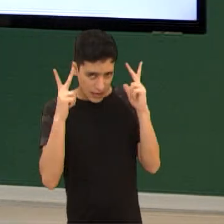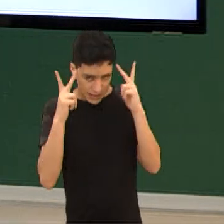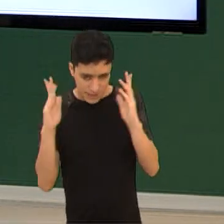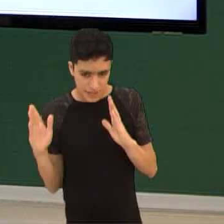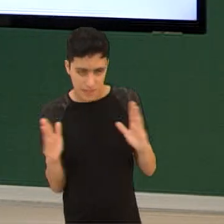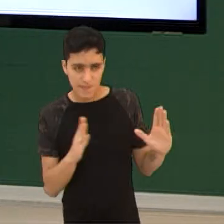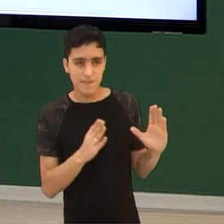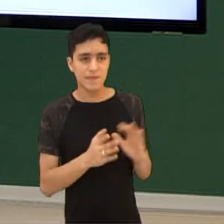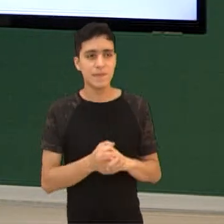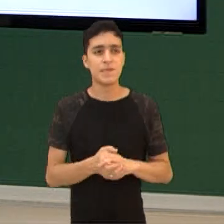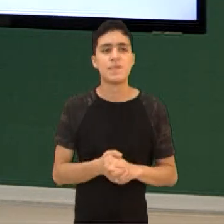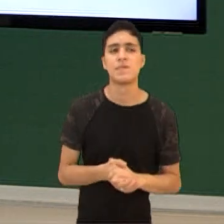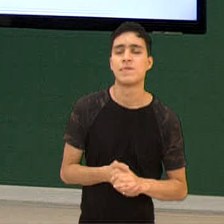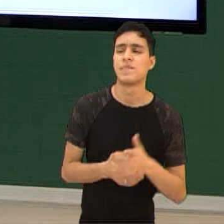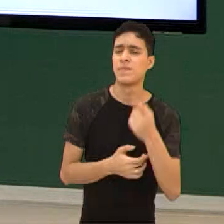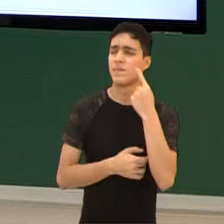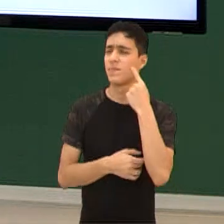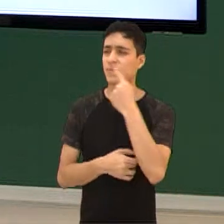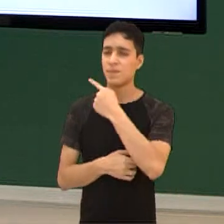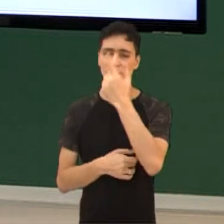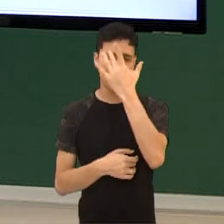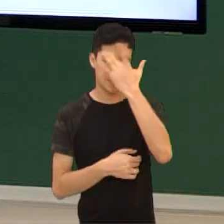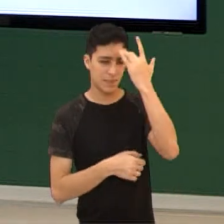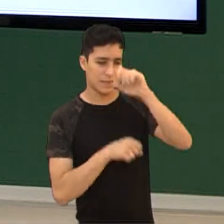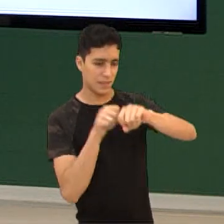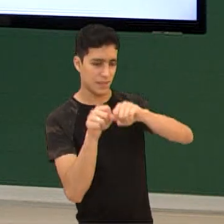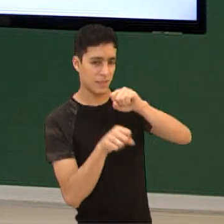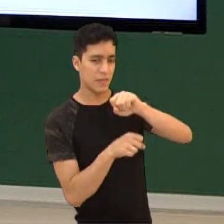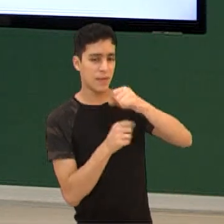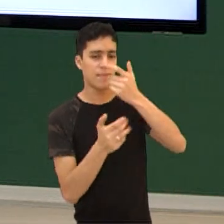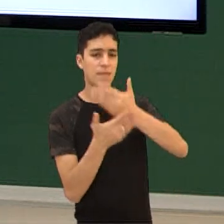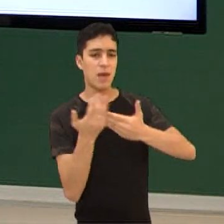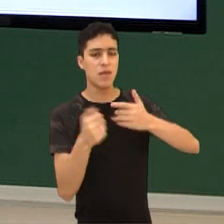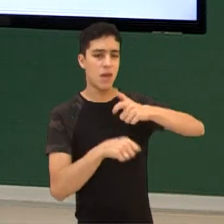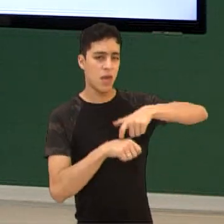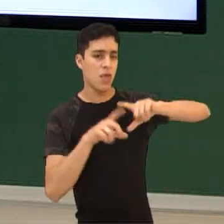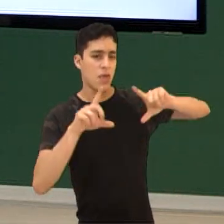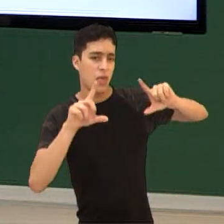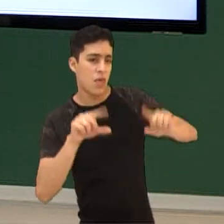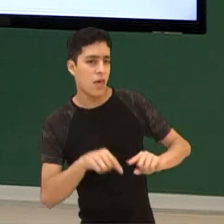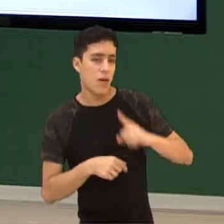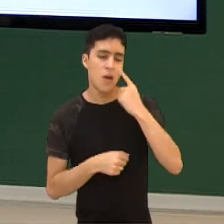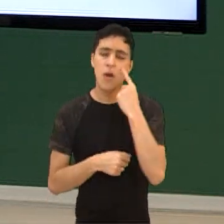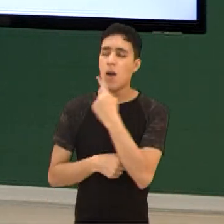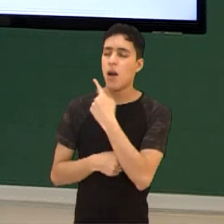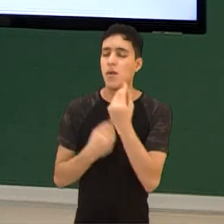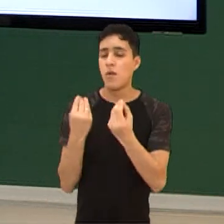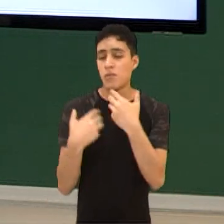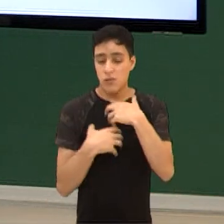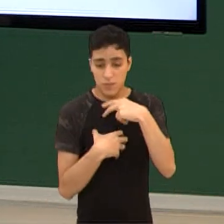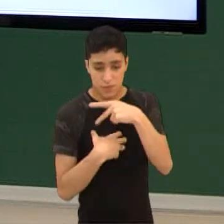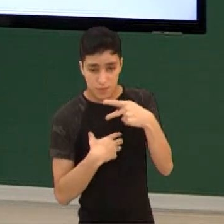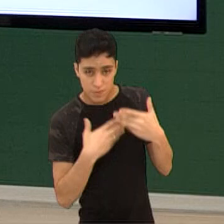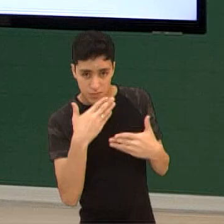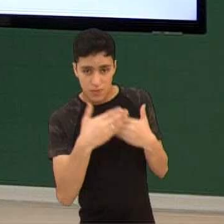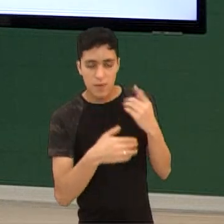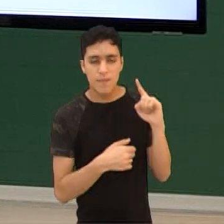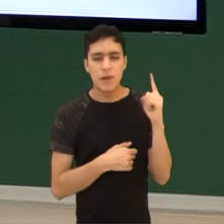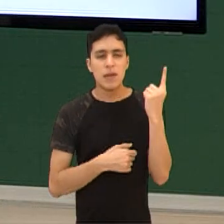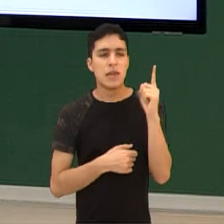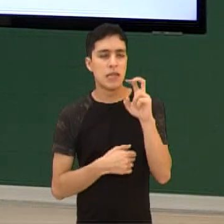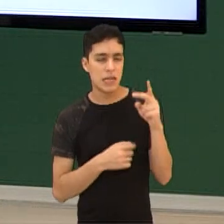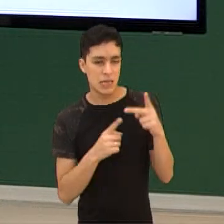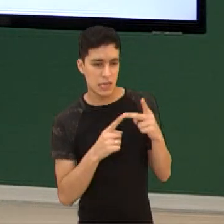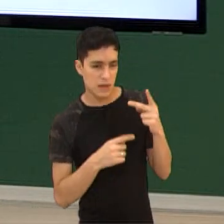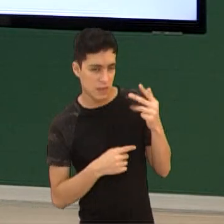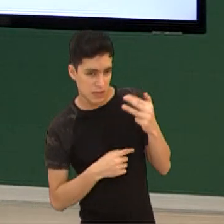Aqui, esse ciclista pede o rendimento a cada hora. Olha só como é que o professor desenvolveu isso. O primeiro termo é 15, o segundo